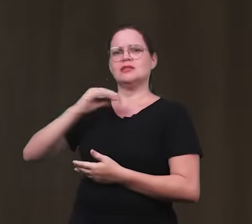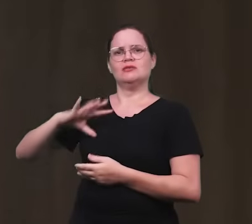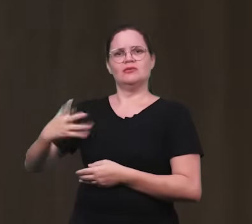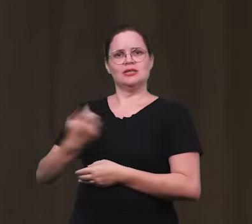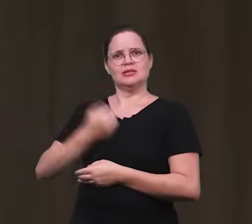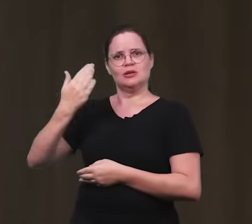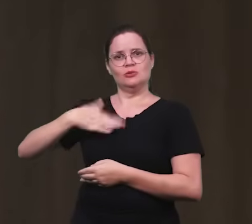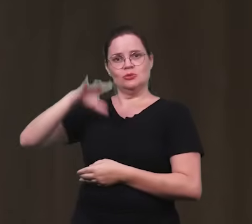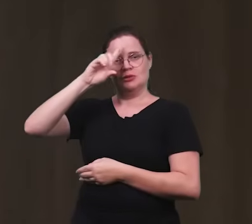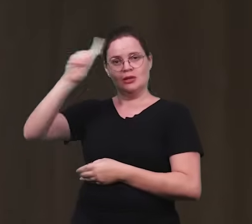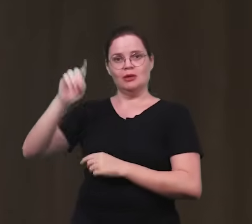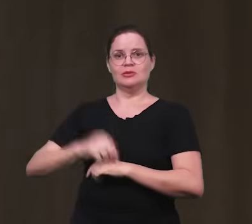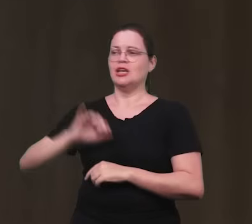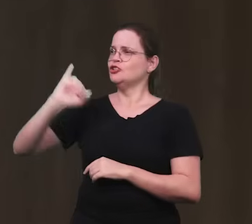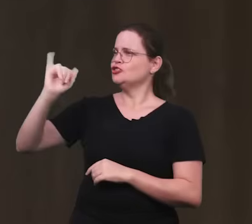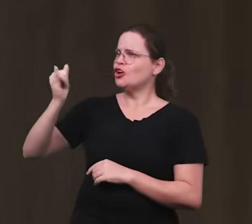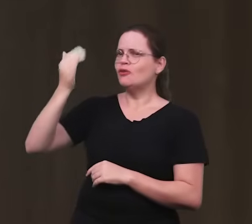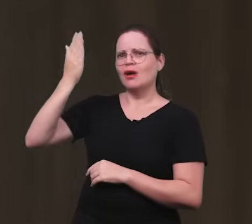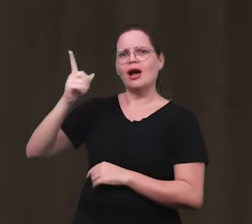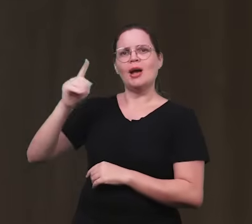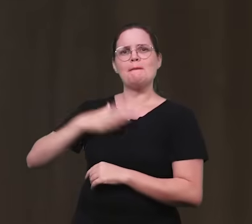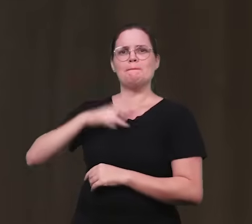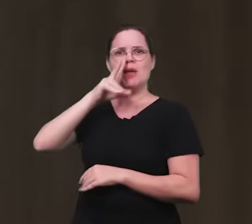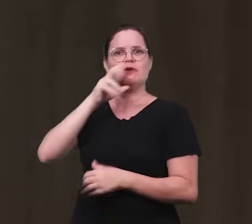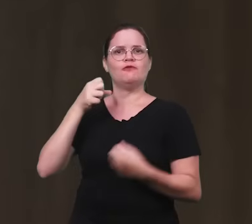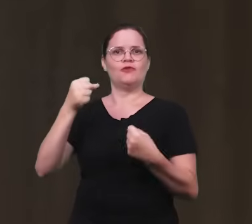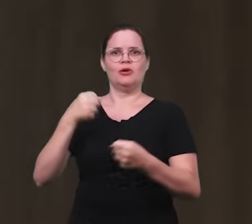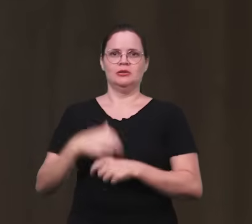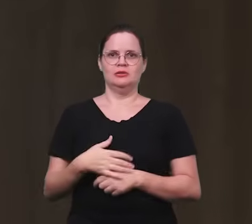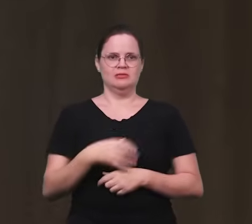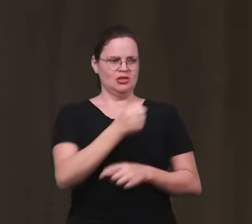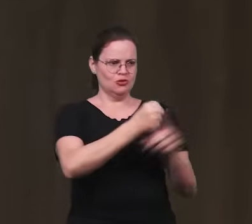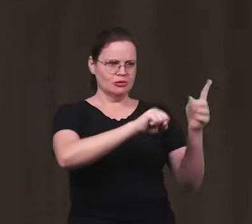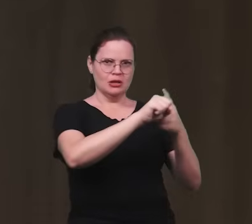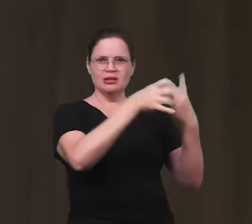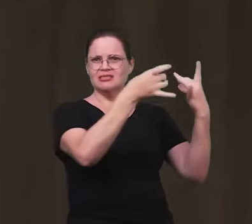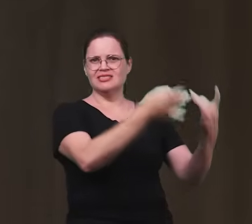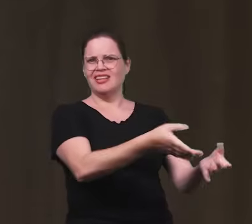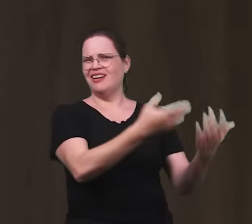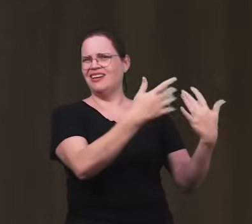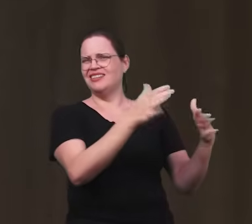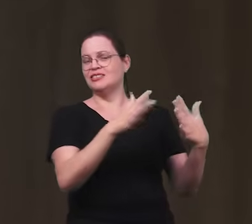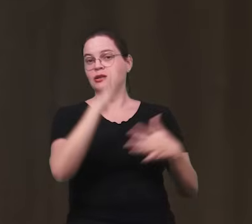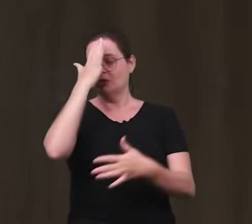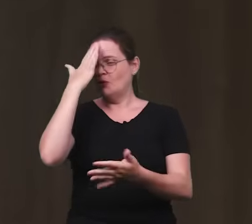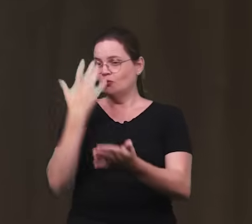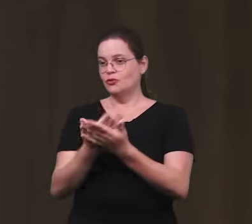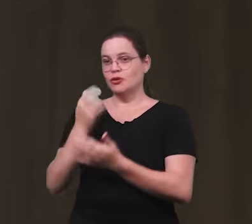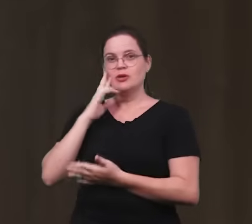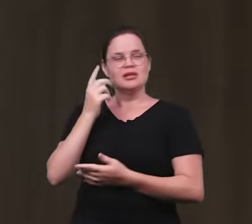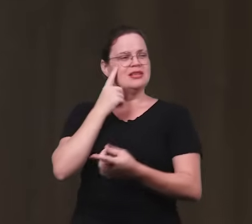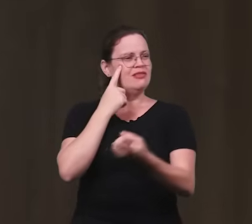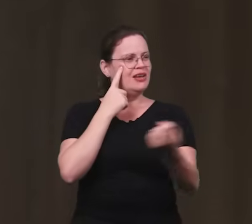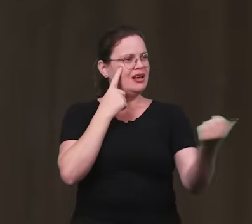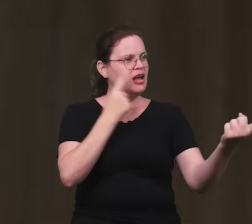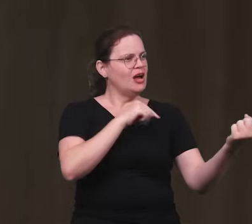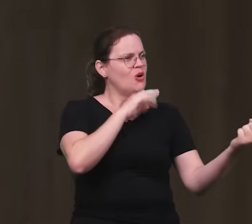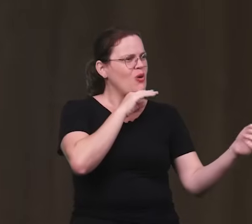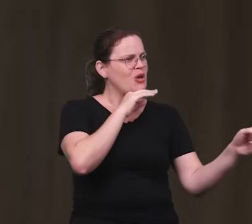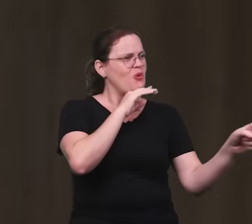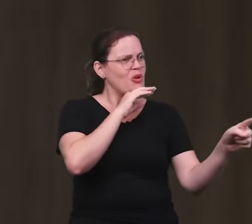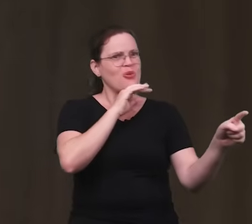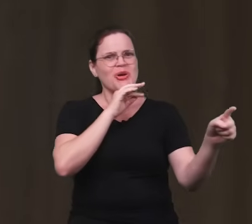que está nos assistindo, deixa essa ansiedade aí, confia no Senhor, ainda que tudo esteja ruindo ao seu redor, ainda que a situação